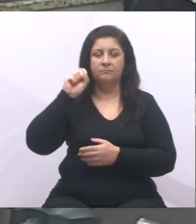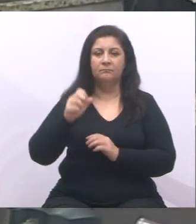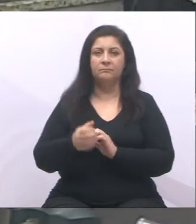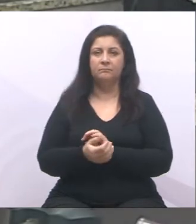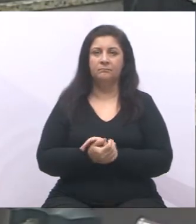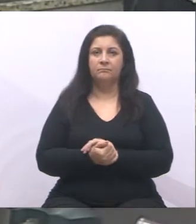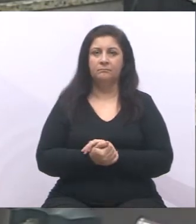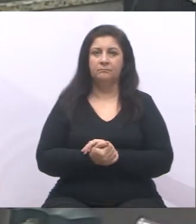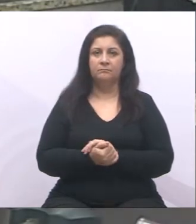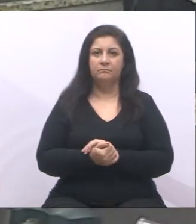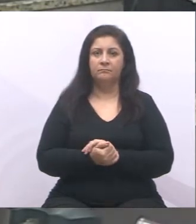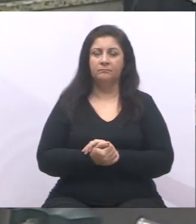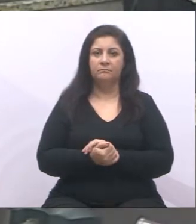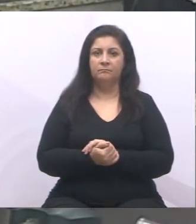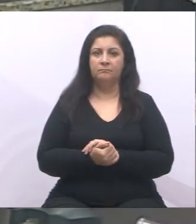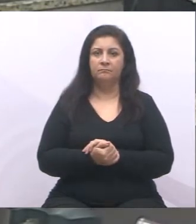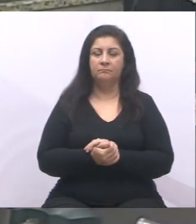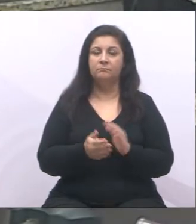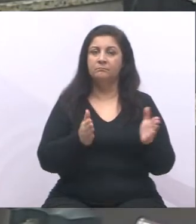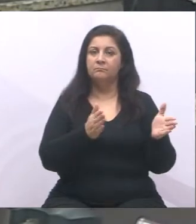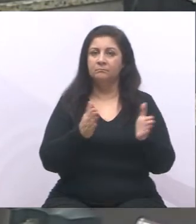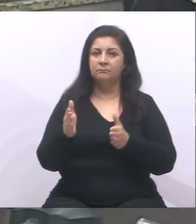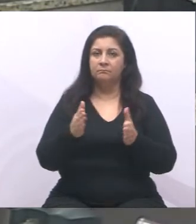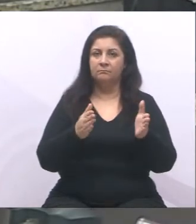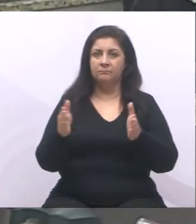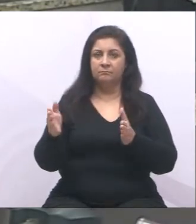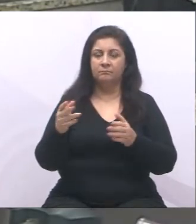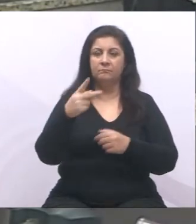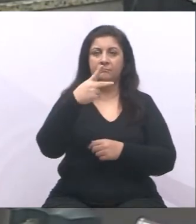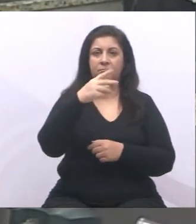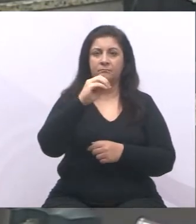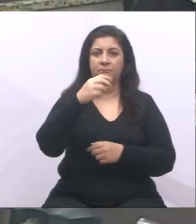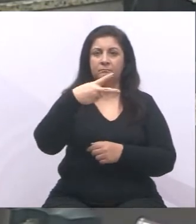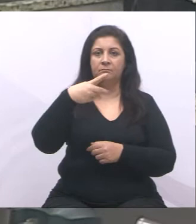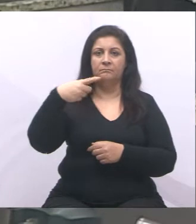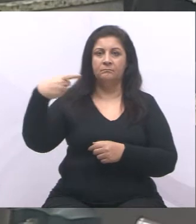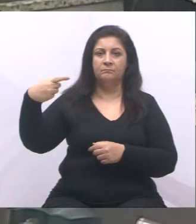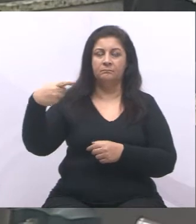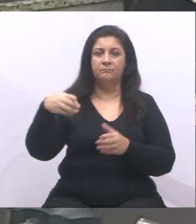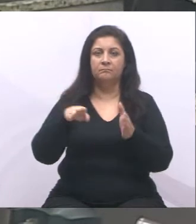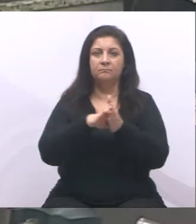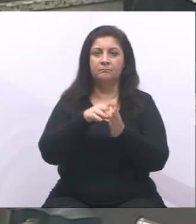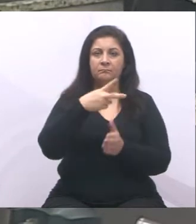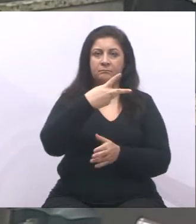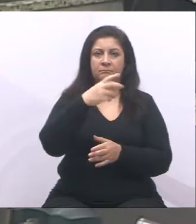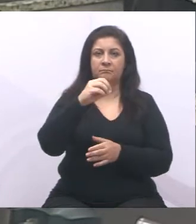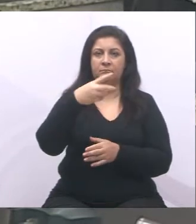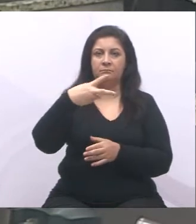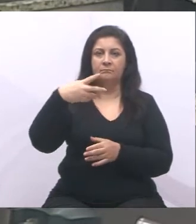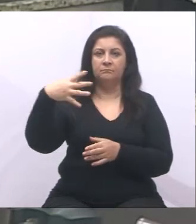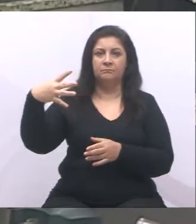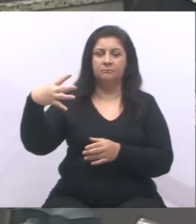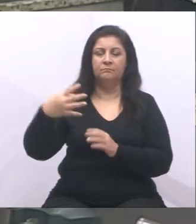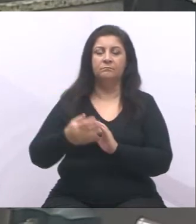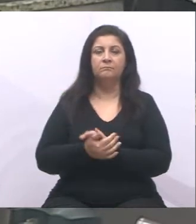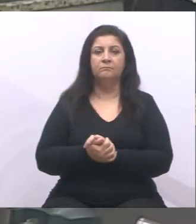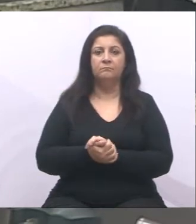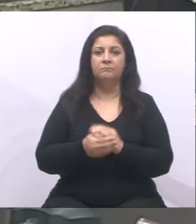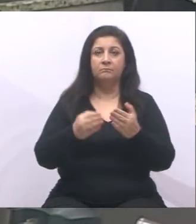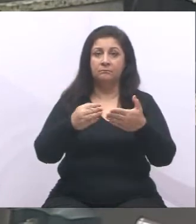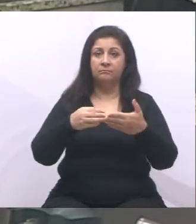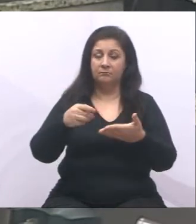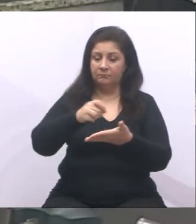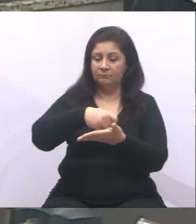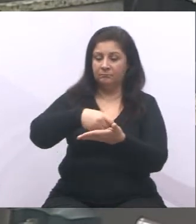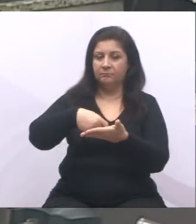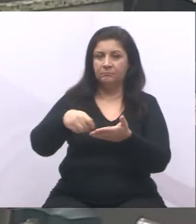Santana, para o mandato de 2021 a 24, e peço que assine